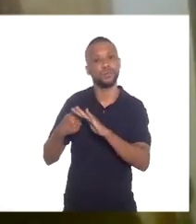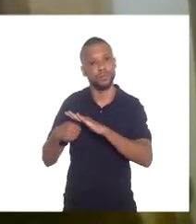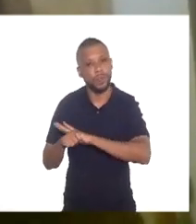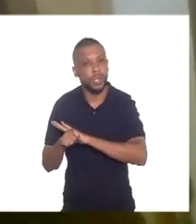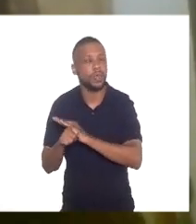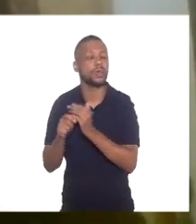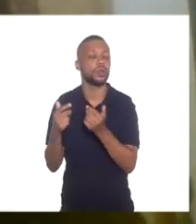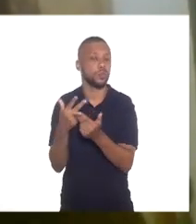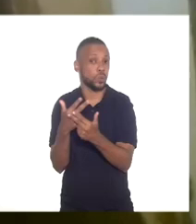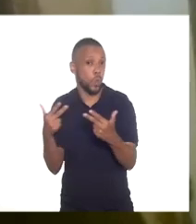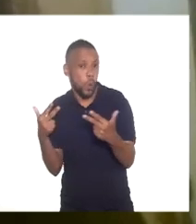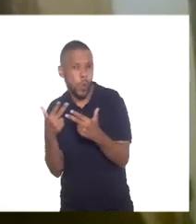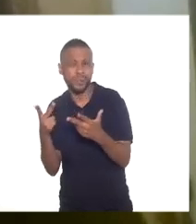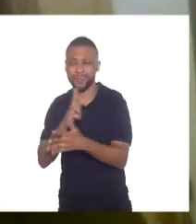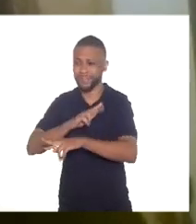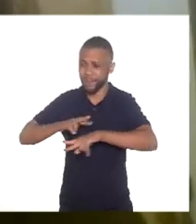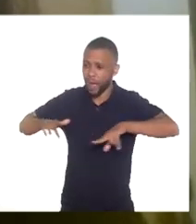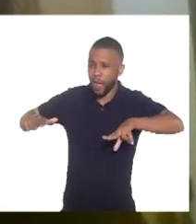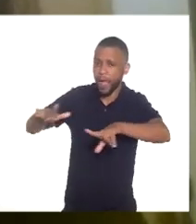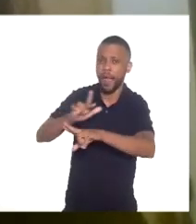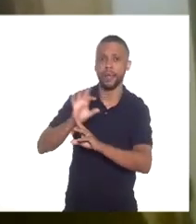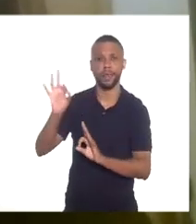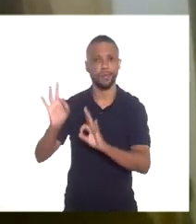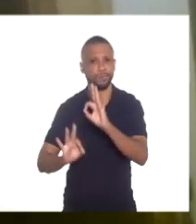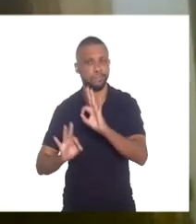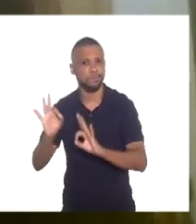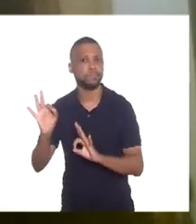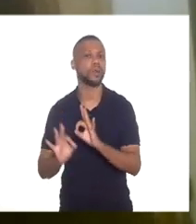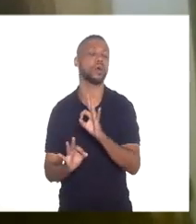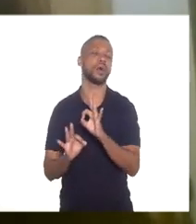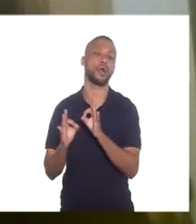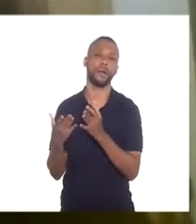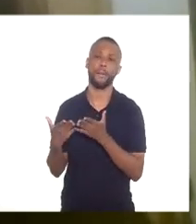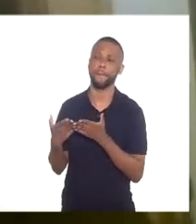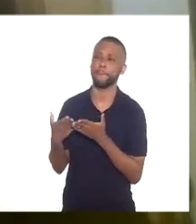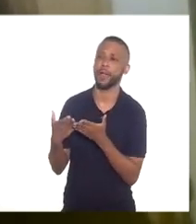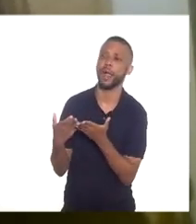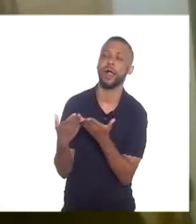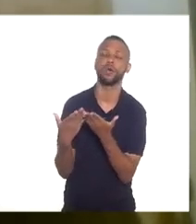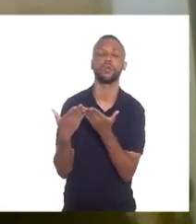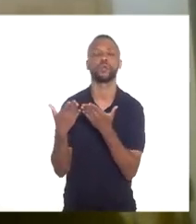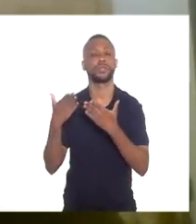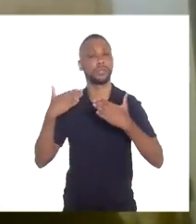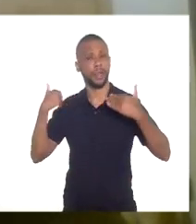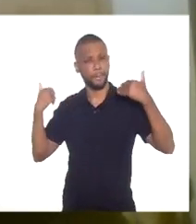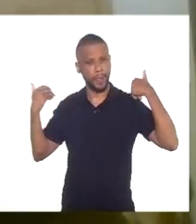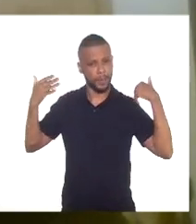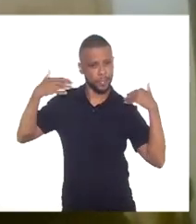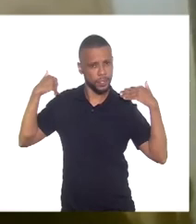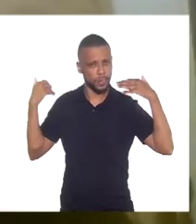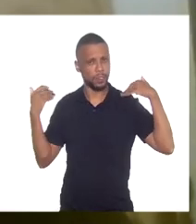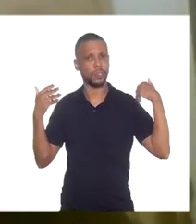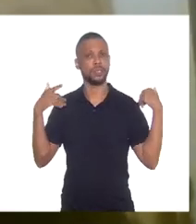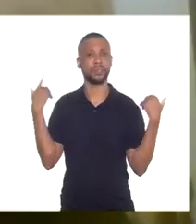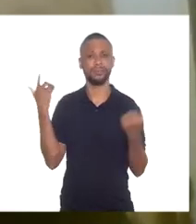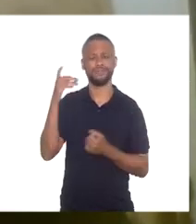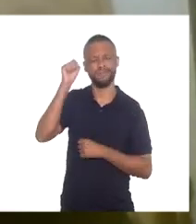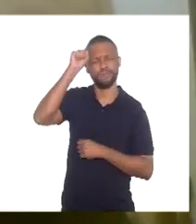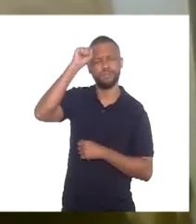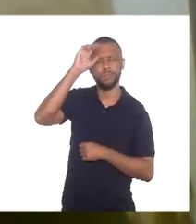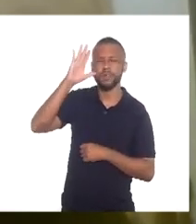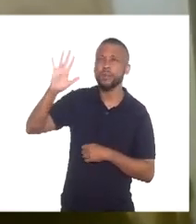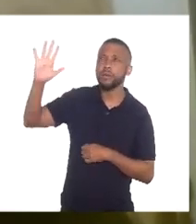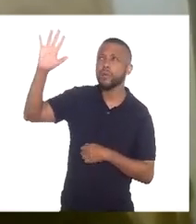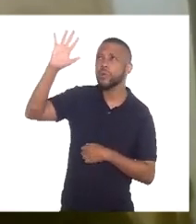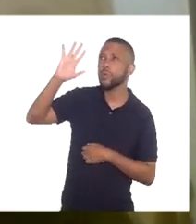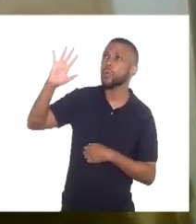de donos diversos, né, de propriedades diversas, barcos da Marinha, aí essa coisa na minha cabeça começa a